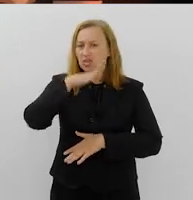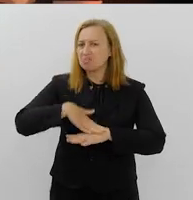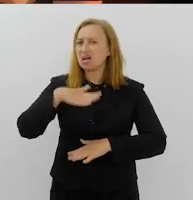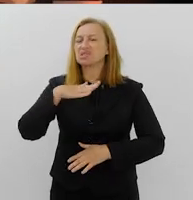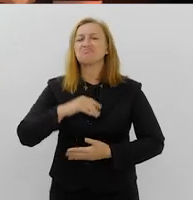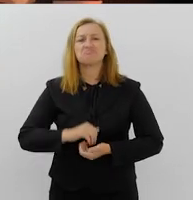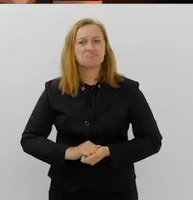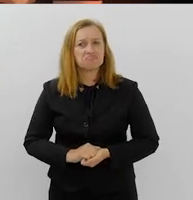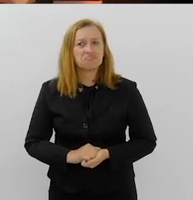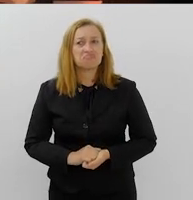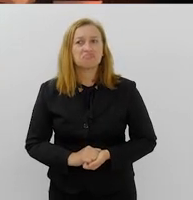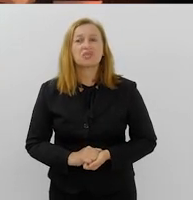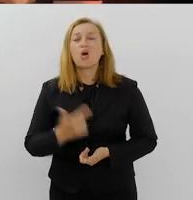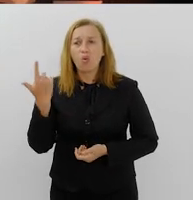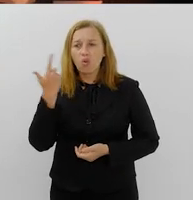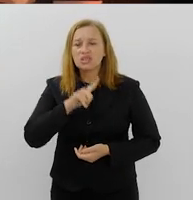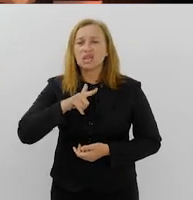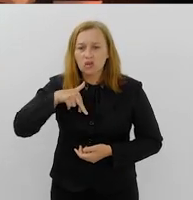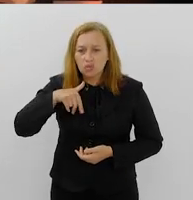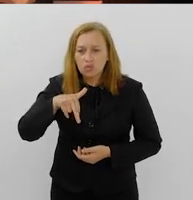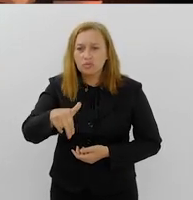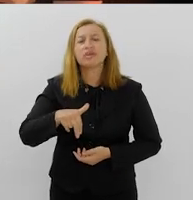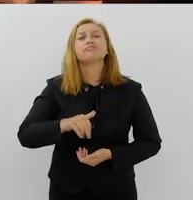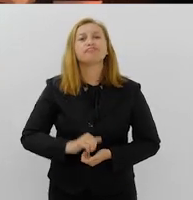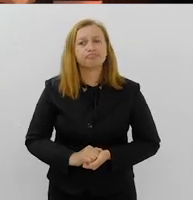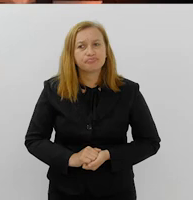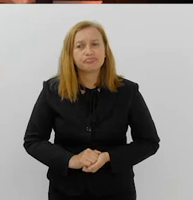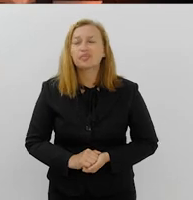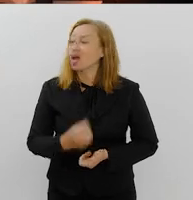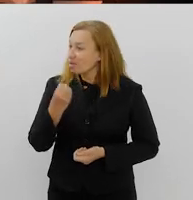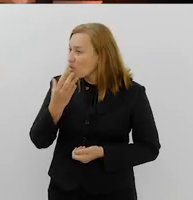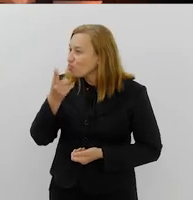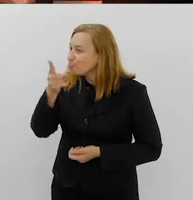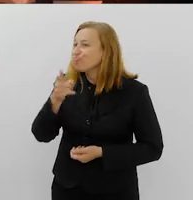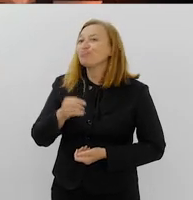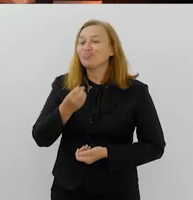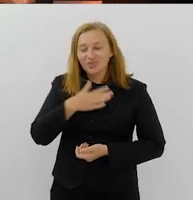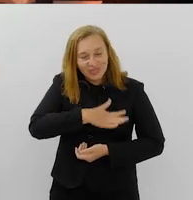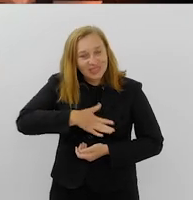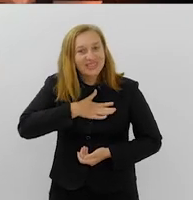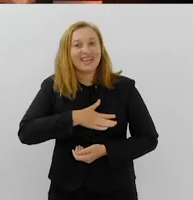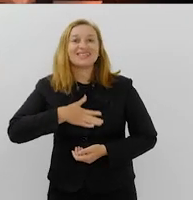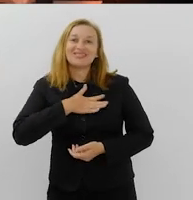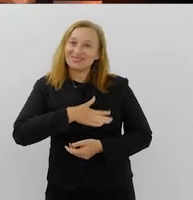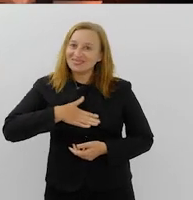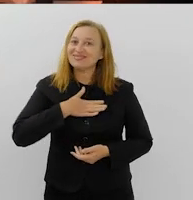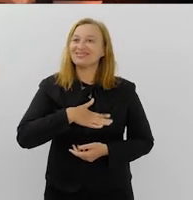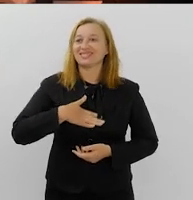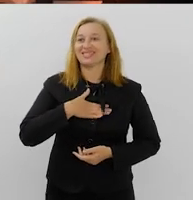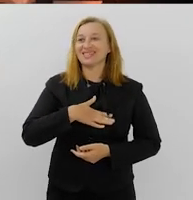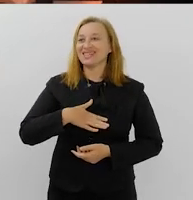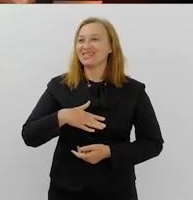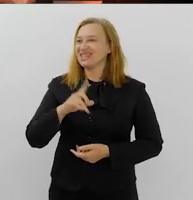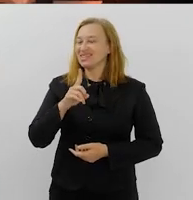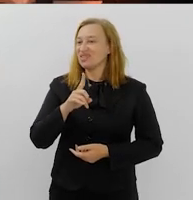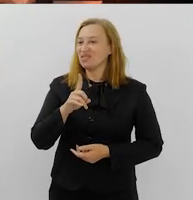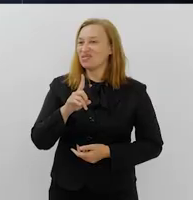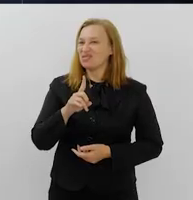forte. E aí a Muito gente legal. consegue caminhar. Muito bom isso. Gostei disso.